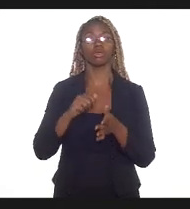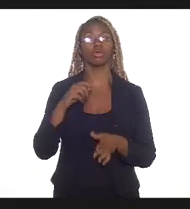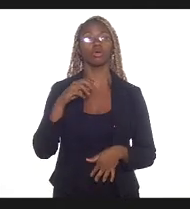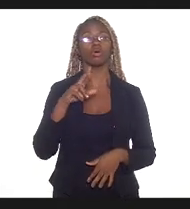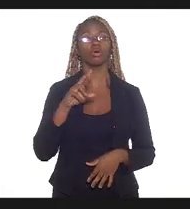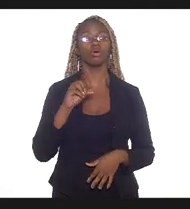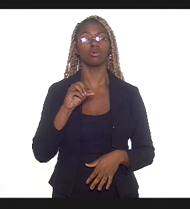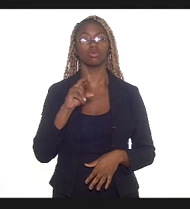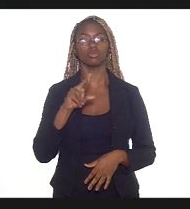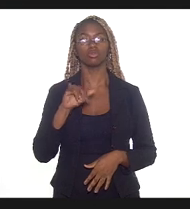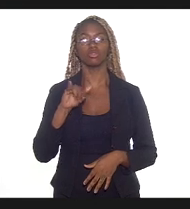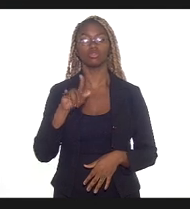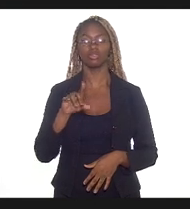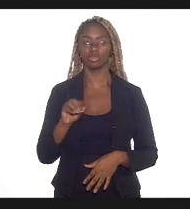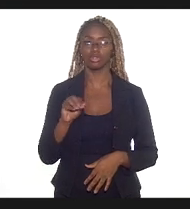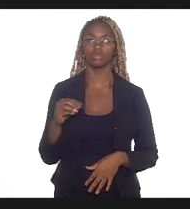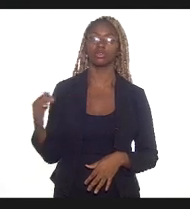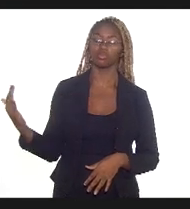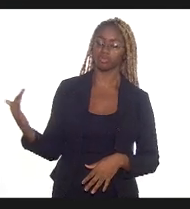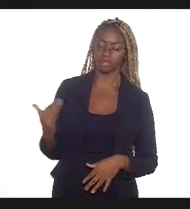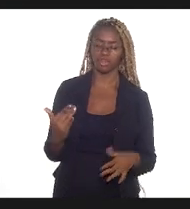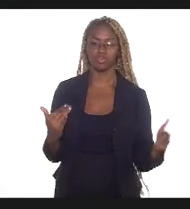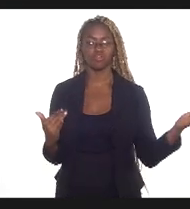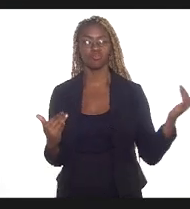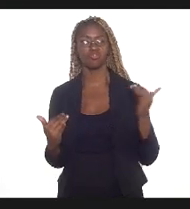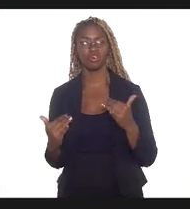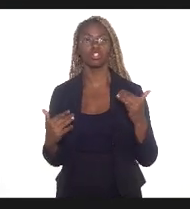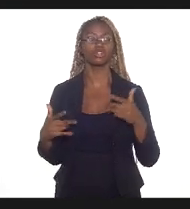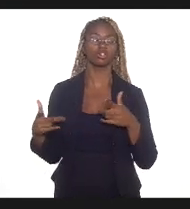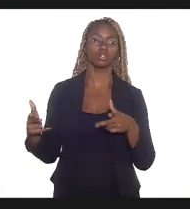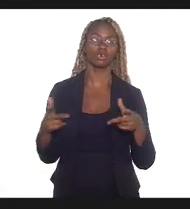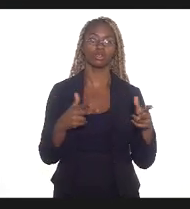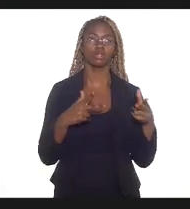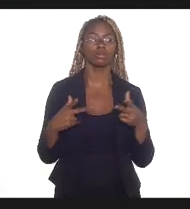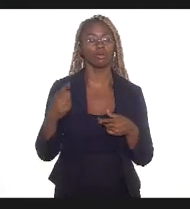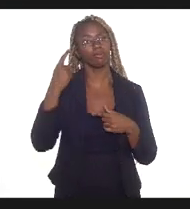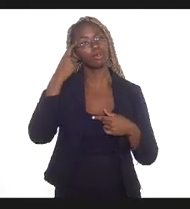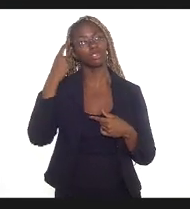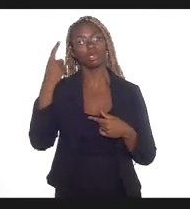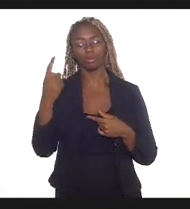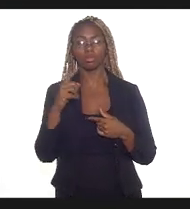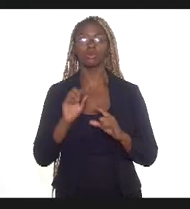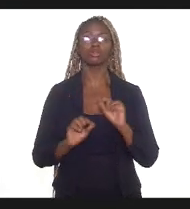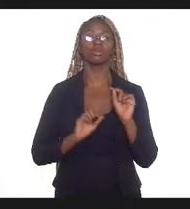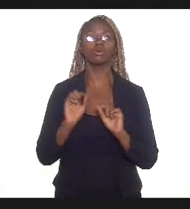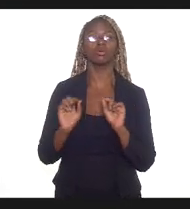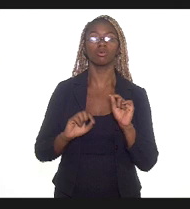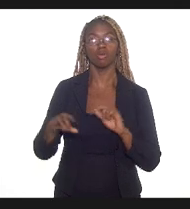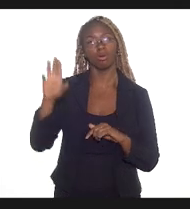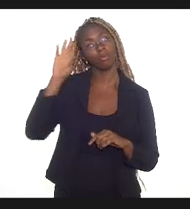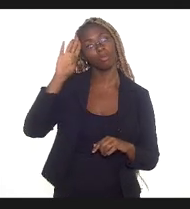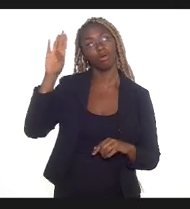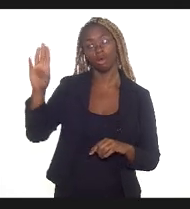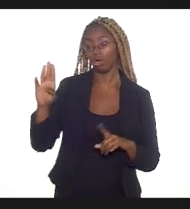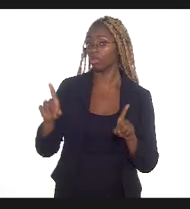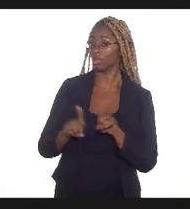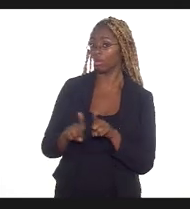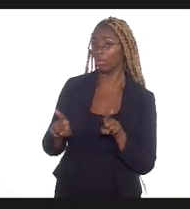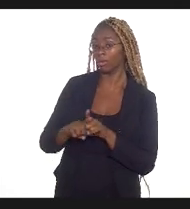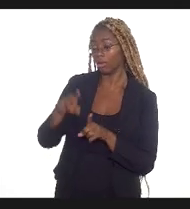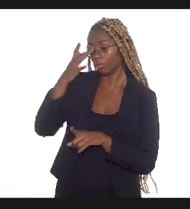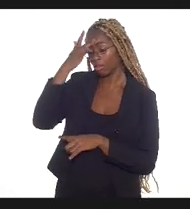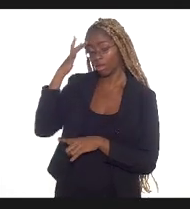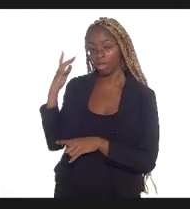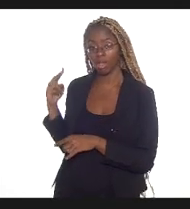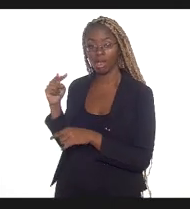deputados coautores, veio na mesma monta, que é o que prioriza os acompanhantes e cuidadores de